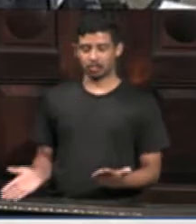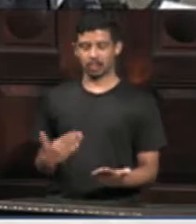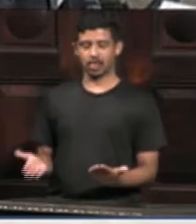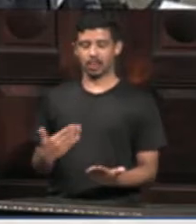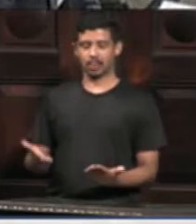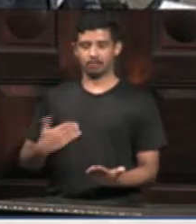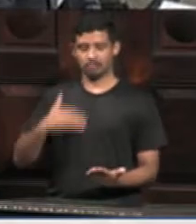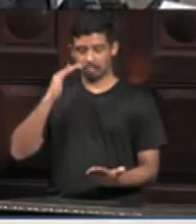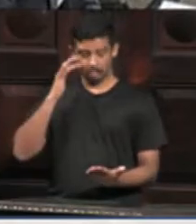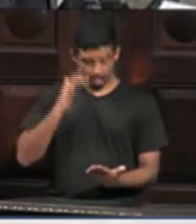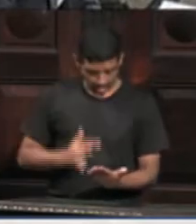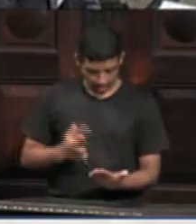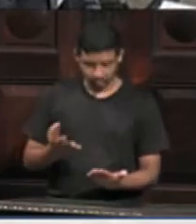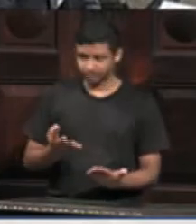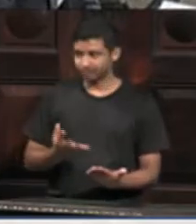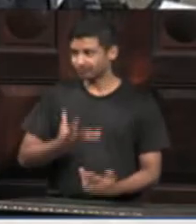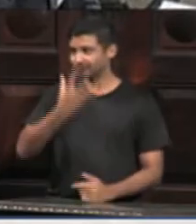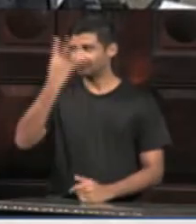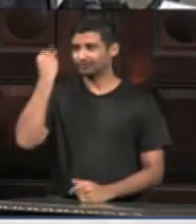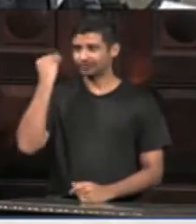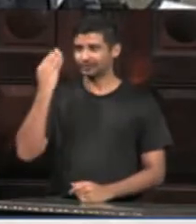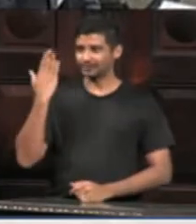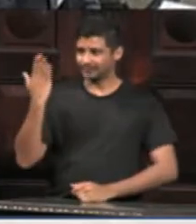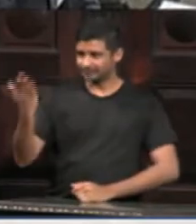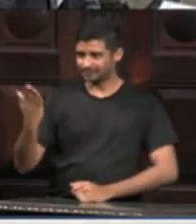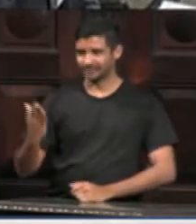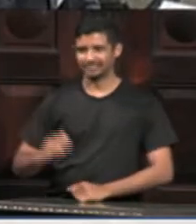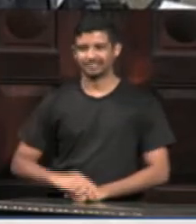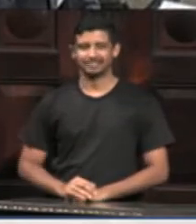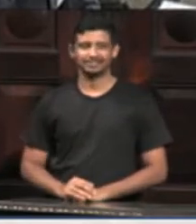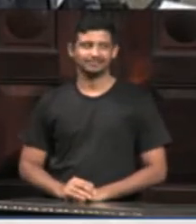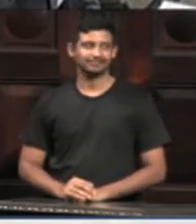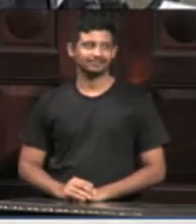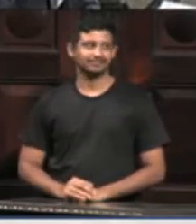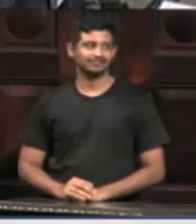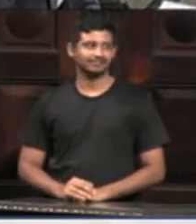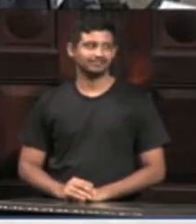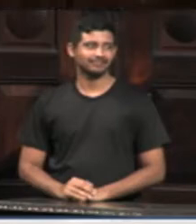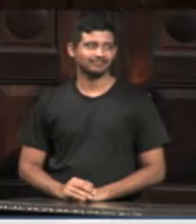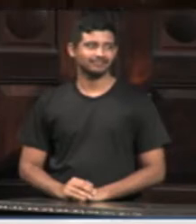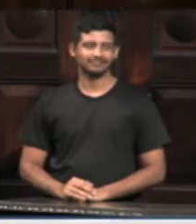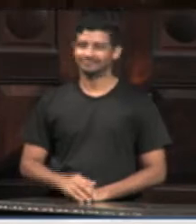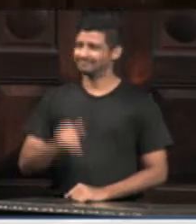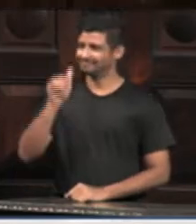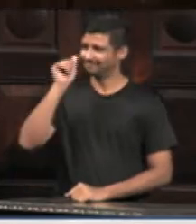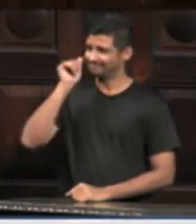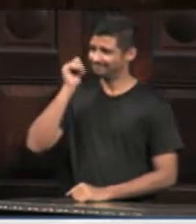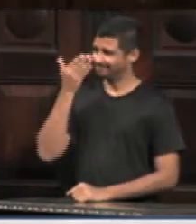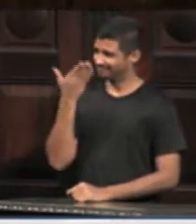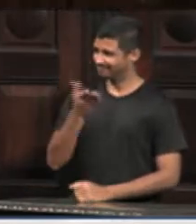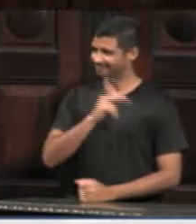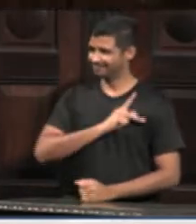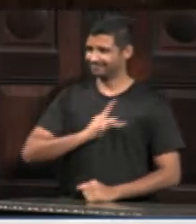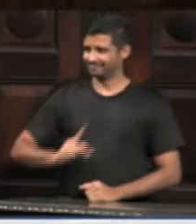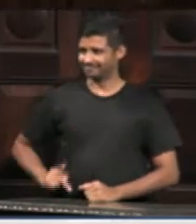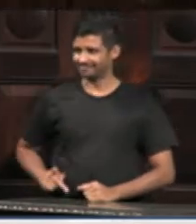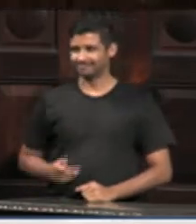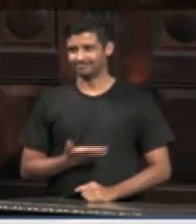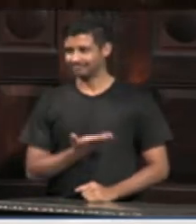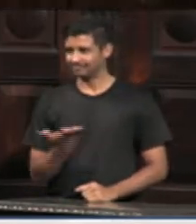último nome, esqueci que Vossa Excelência ainda estava escrito. Senhora presidente,